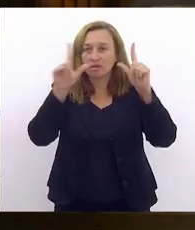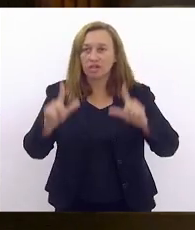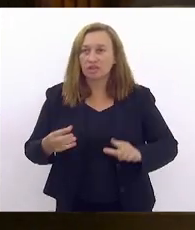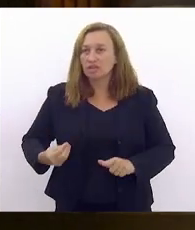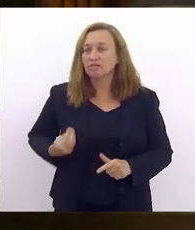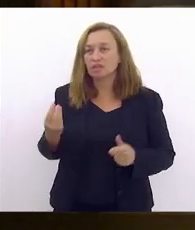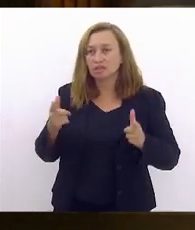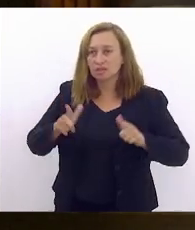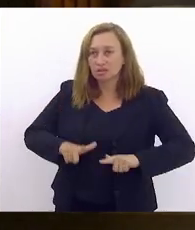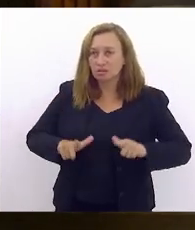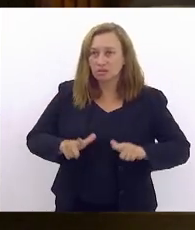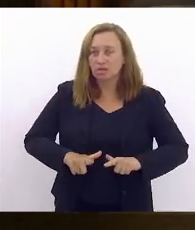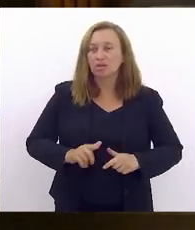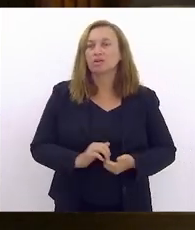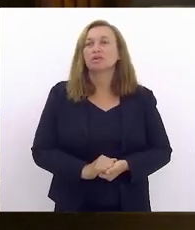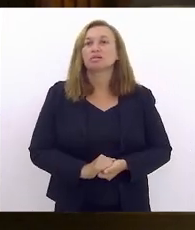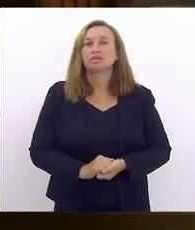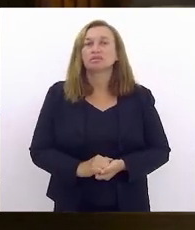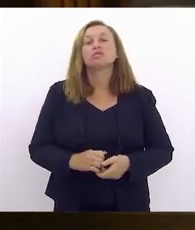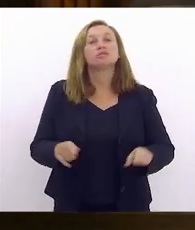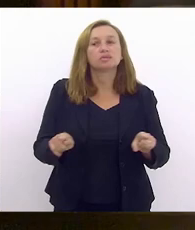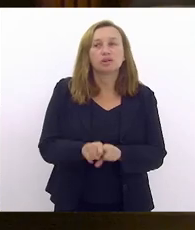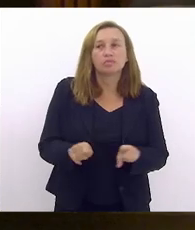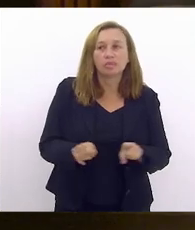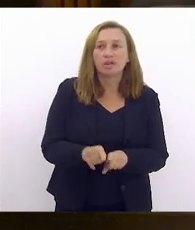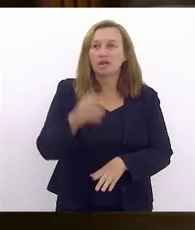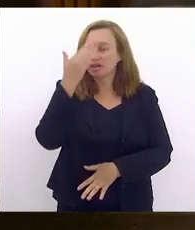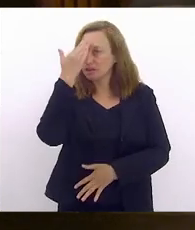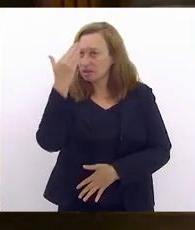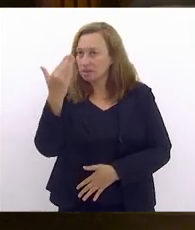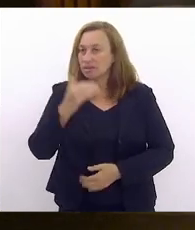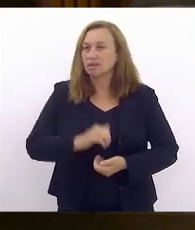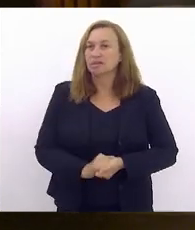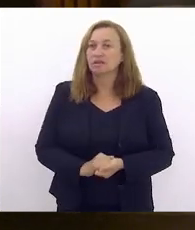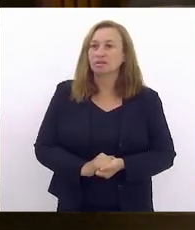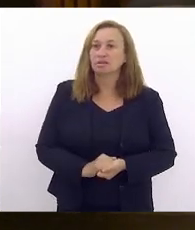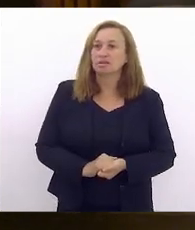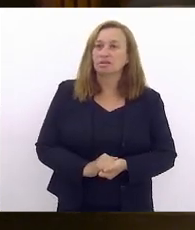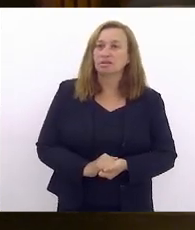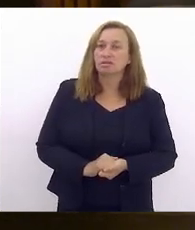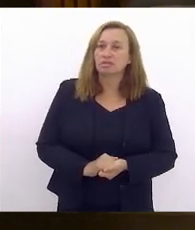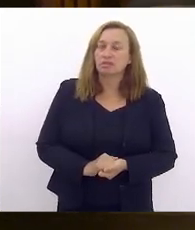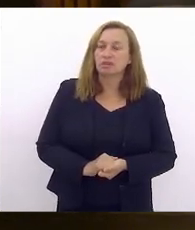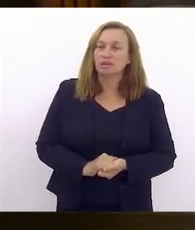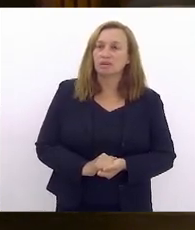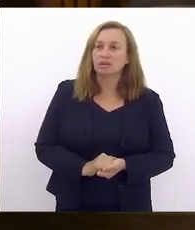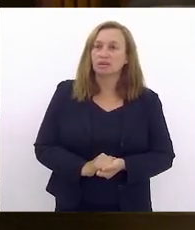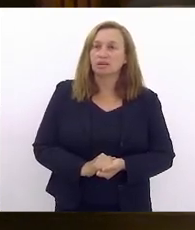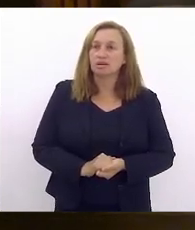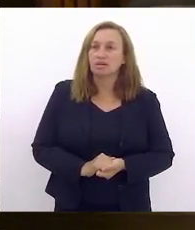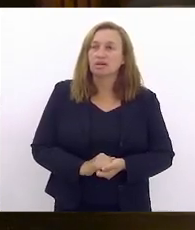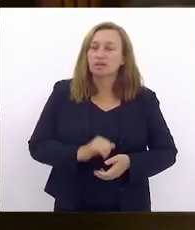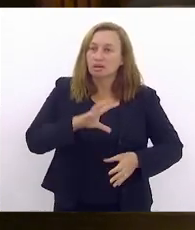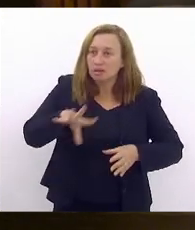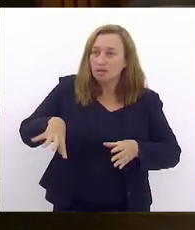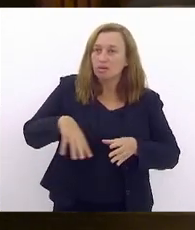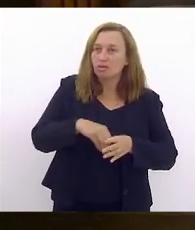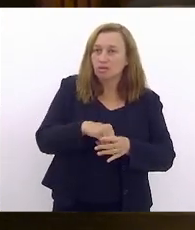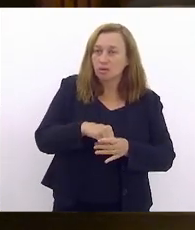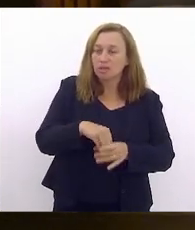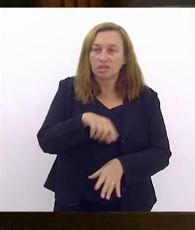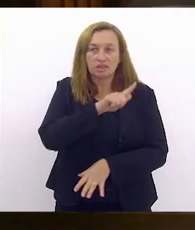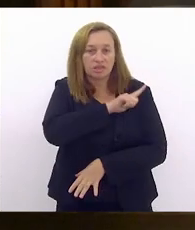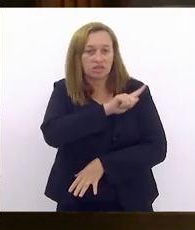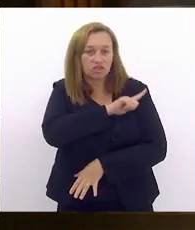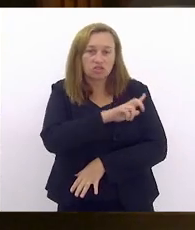presente. Eu também agradeço a minha permanência no Império Serrano, na gestão dele,